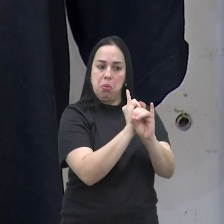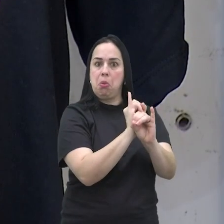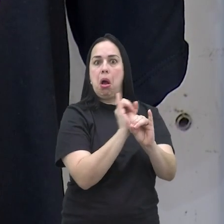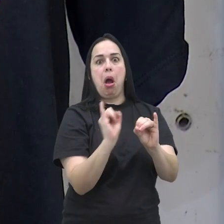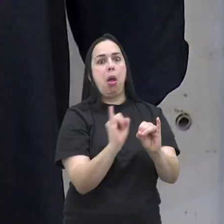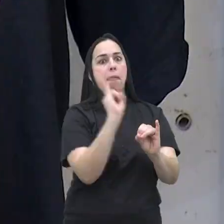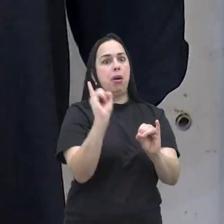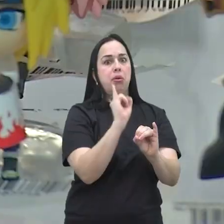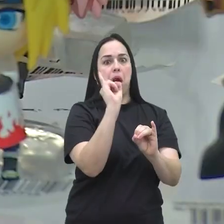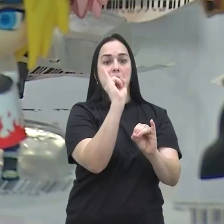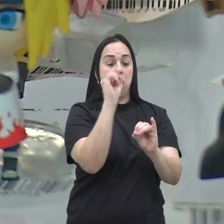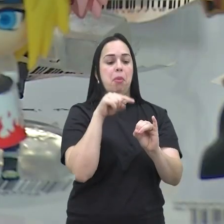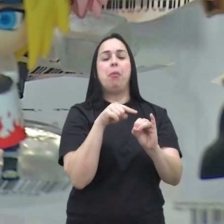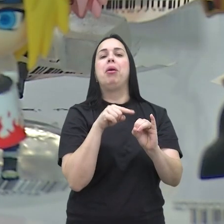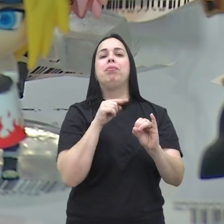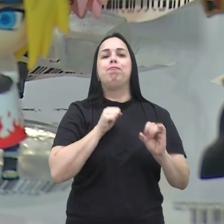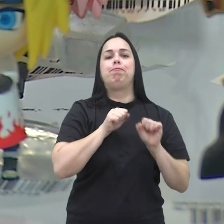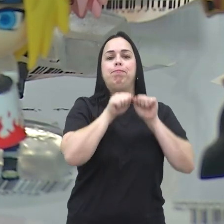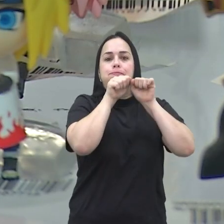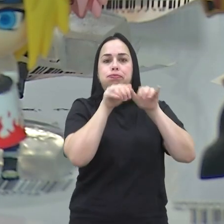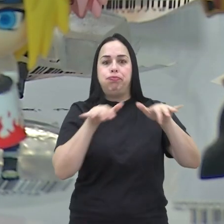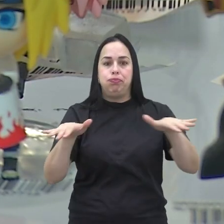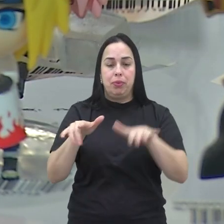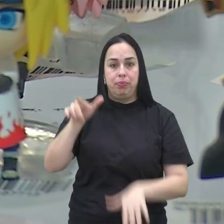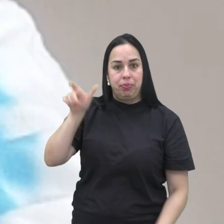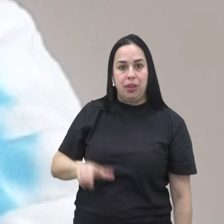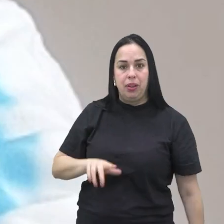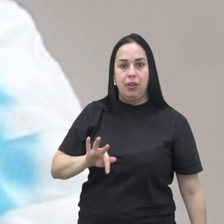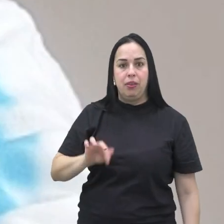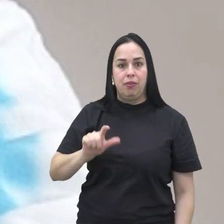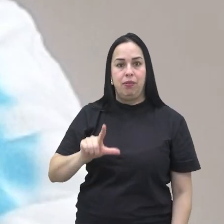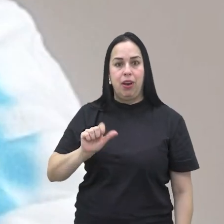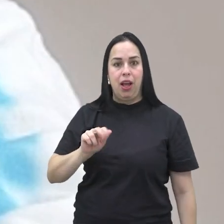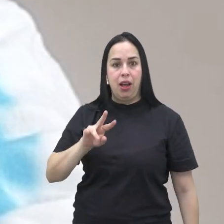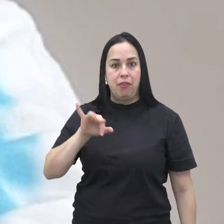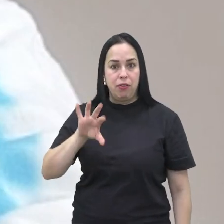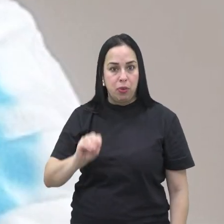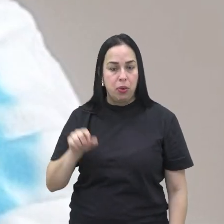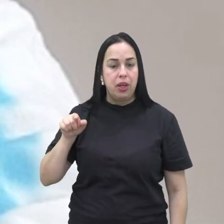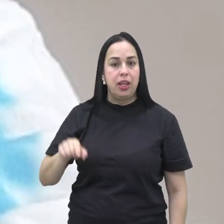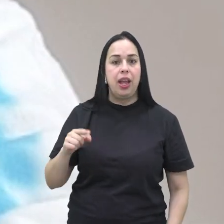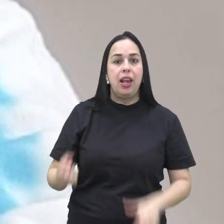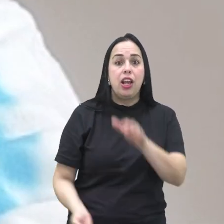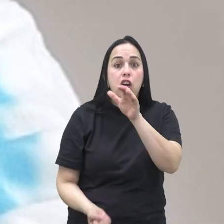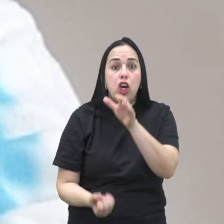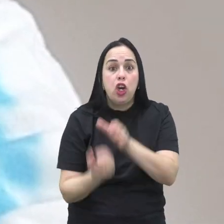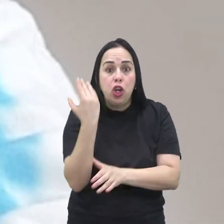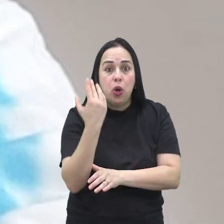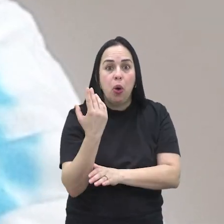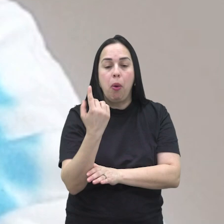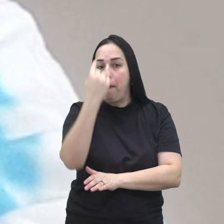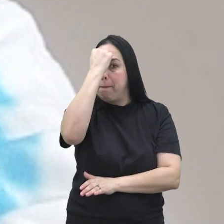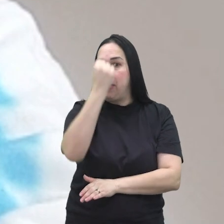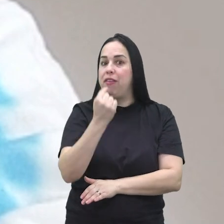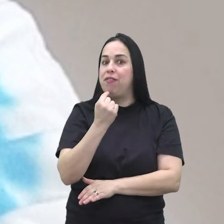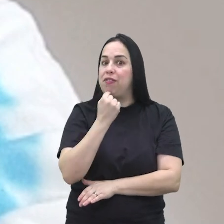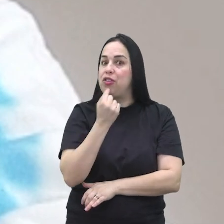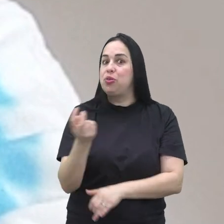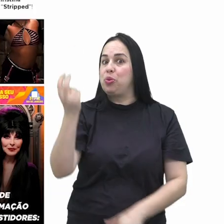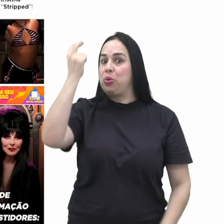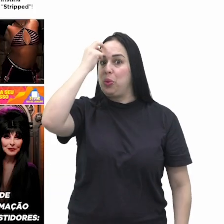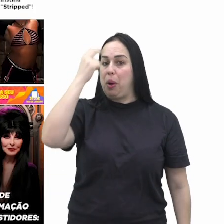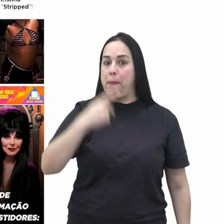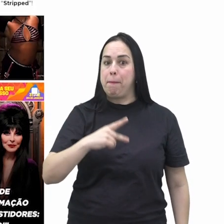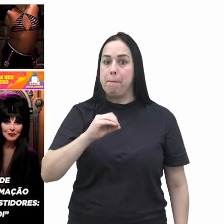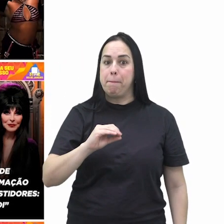tem um papel fundamental na disseminação dessa cultura. Flávio é criador de uma das maiores páginas de cultura pop do